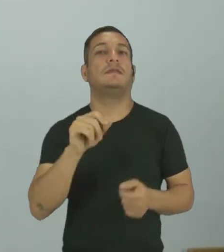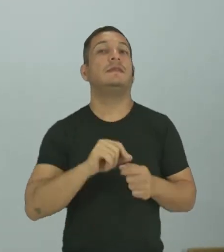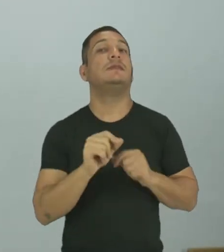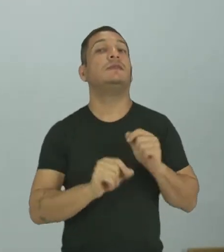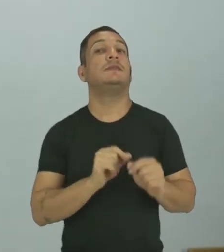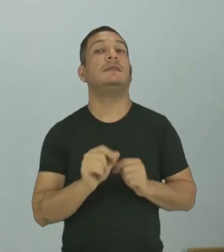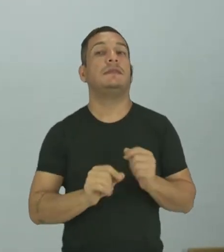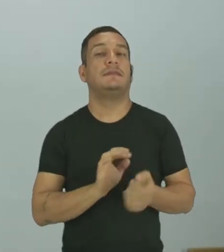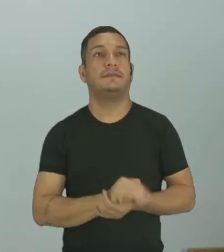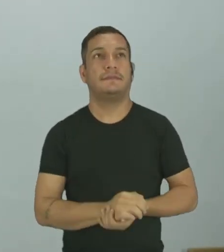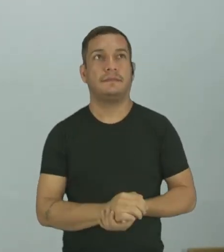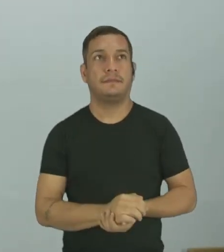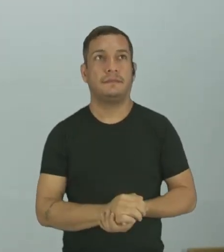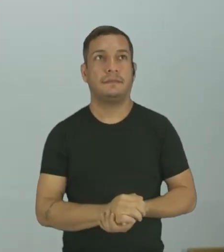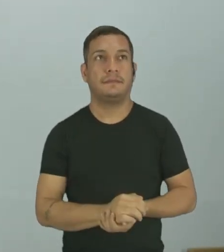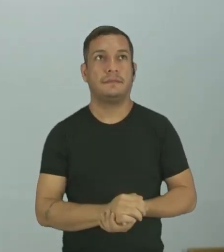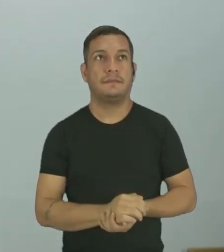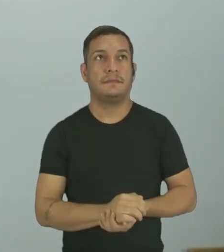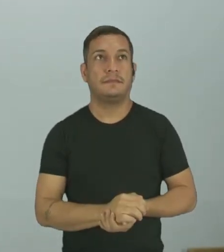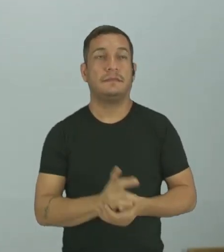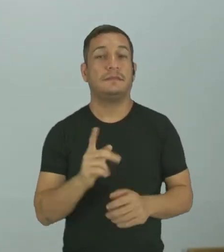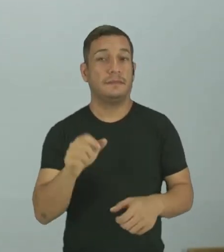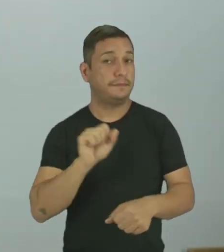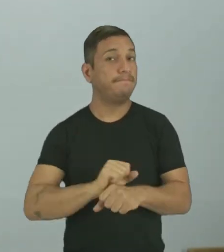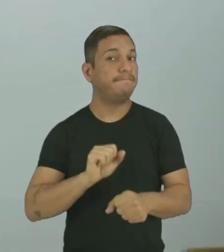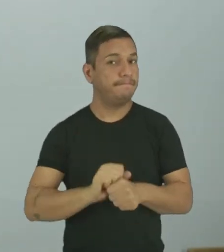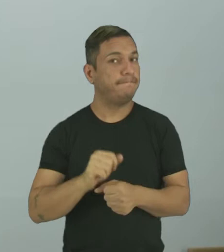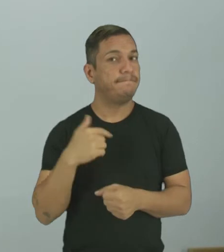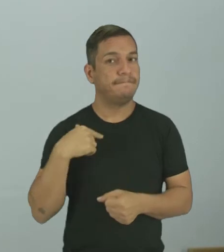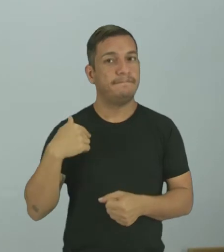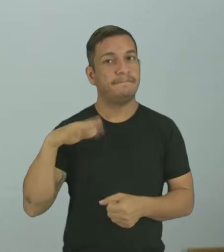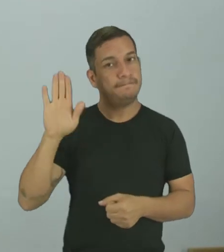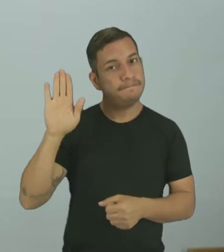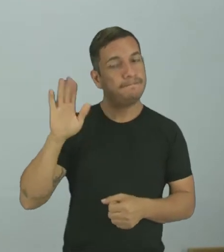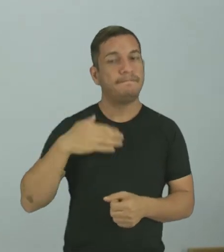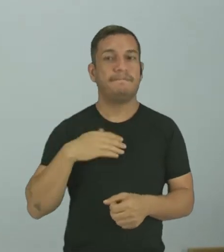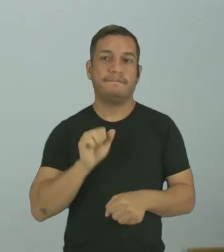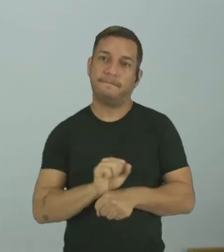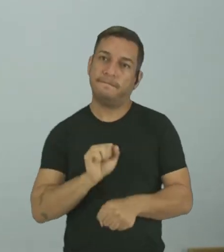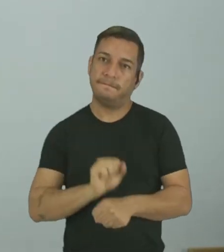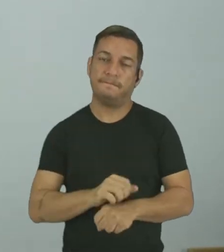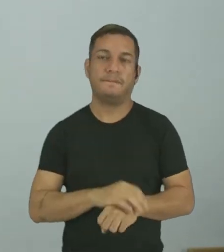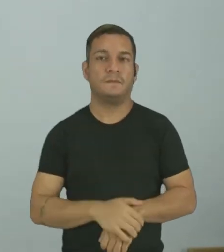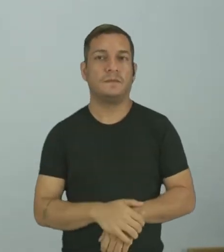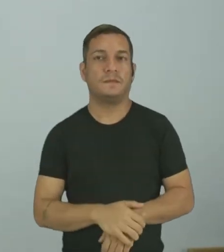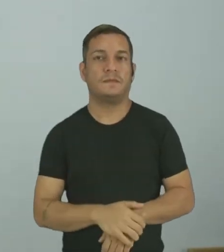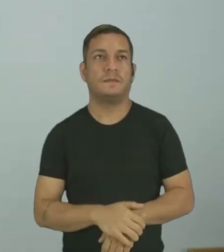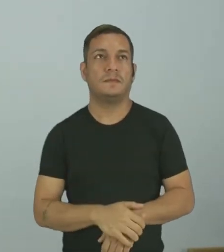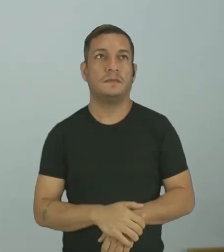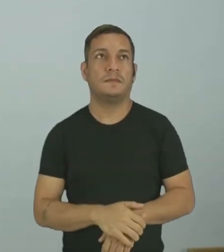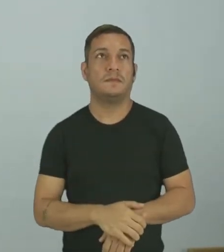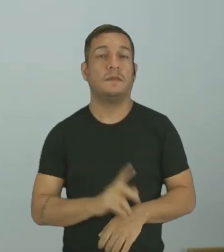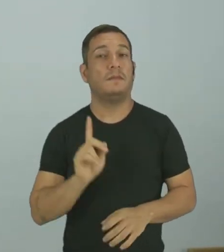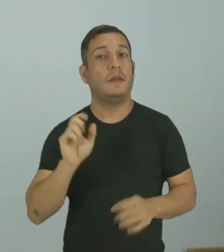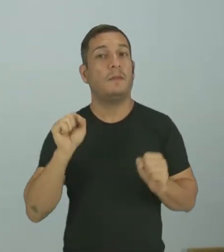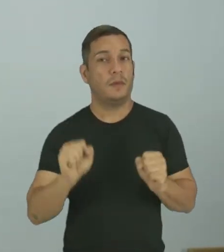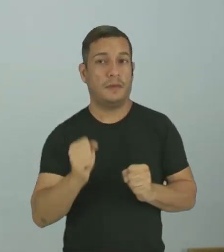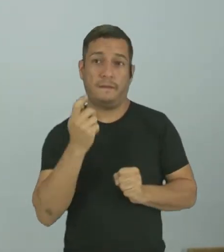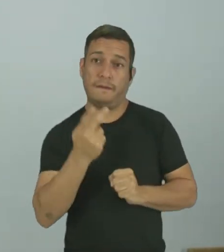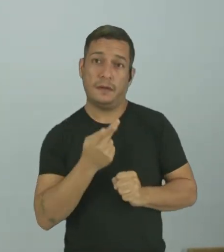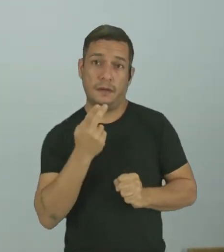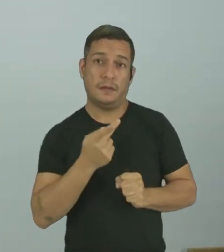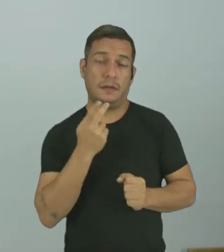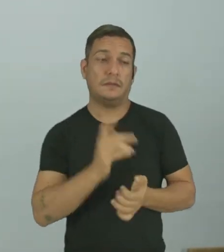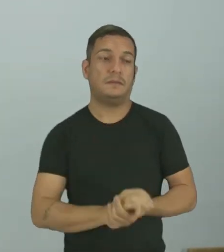fazer? Você deve esperar a sua vez. Muito bem, você deve esperar a sua vez para poder